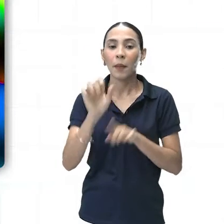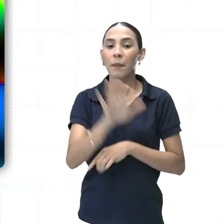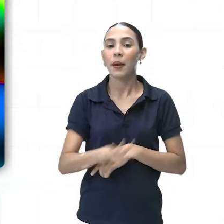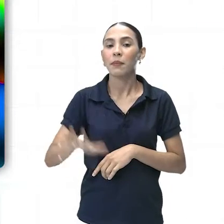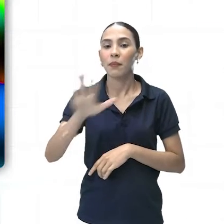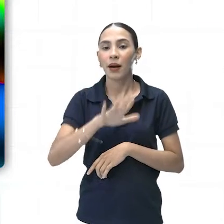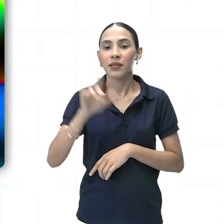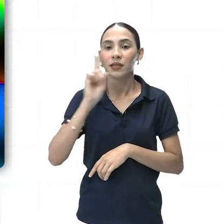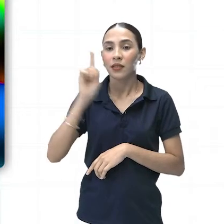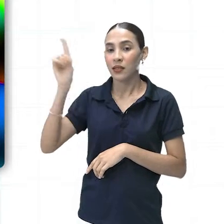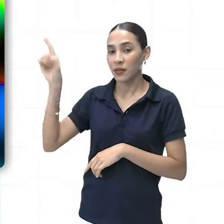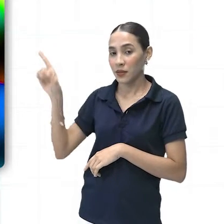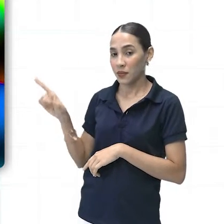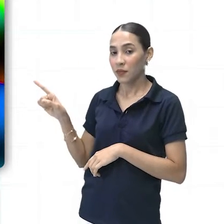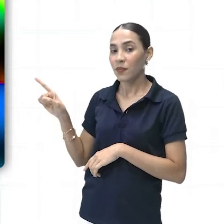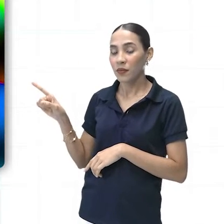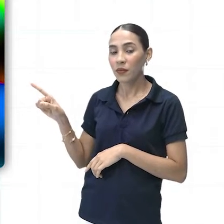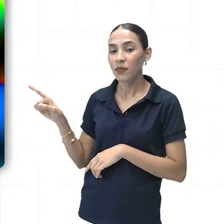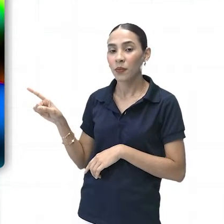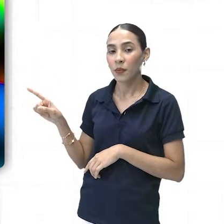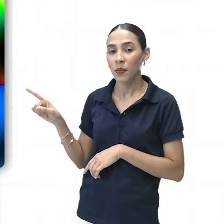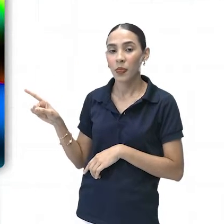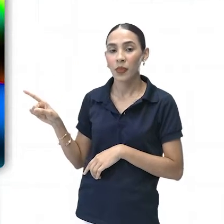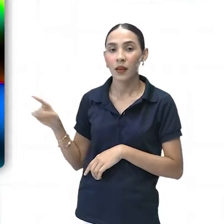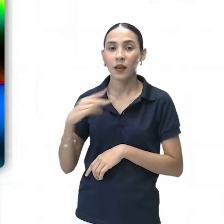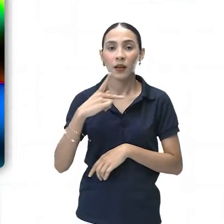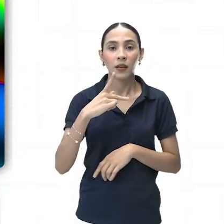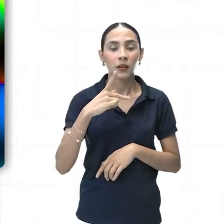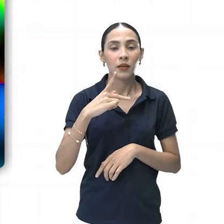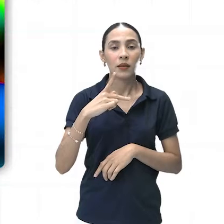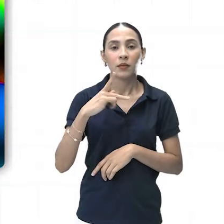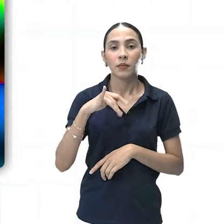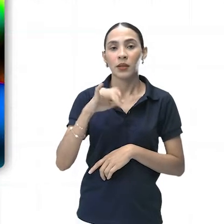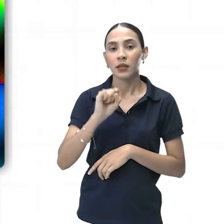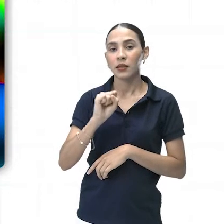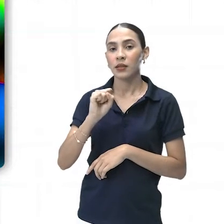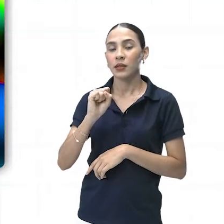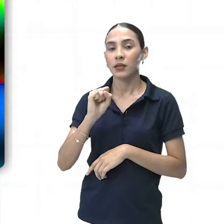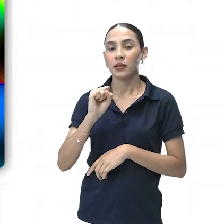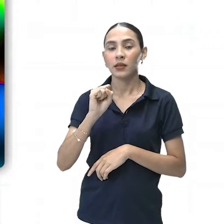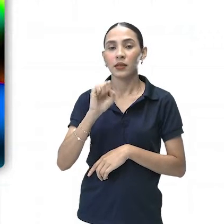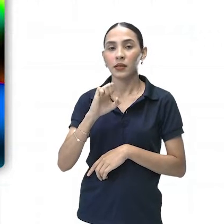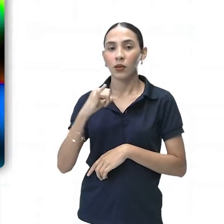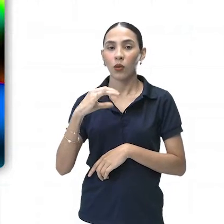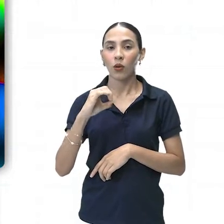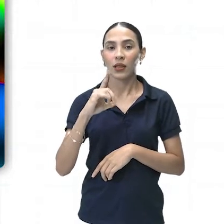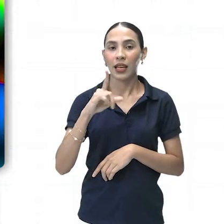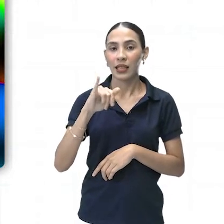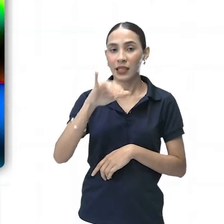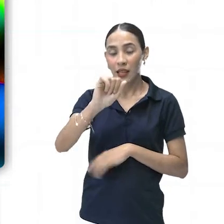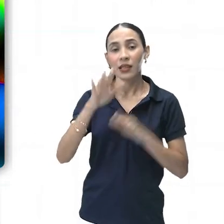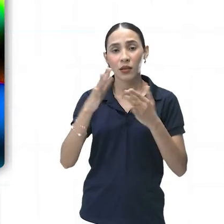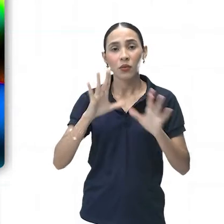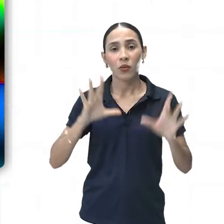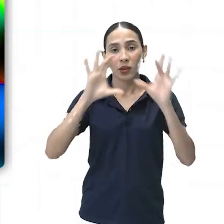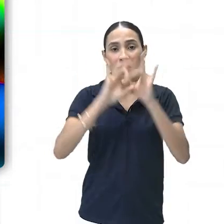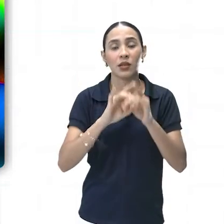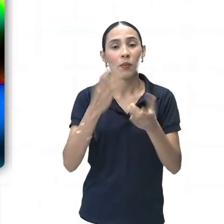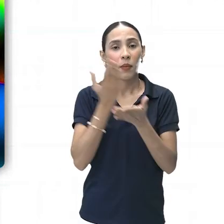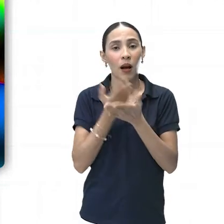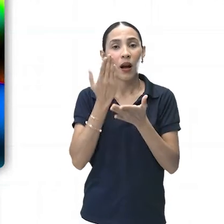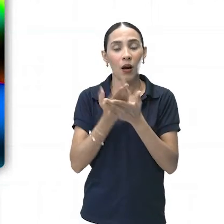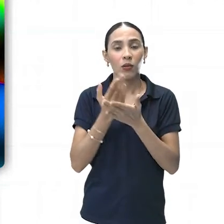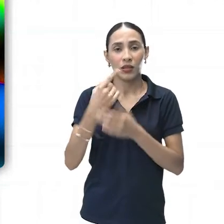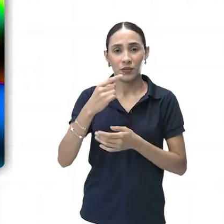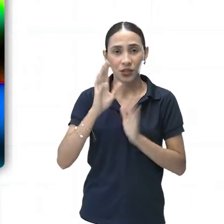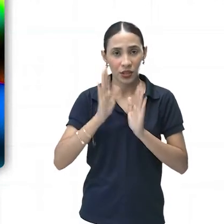que representa essa questão, né, psicodélica, e aí vocês podem até fazer uma conexão com uma aula anterior